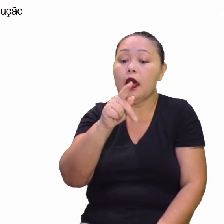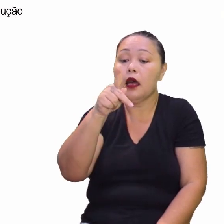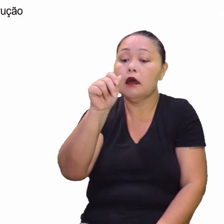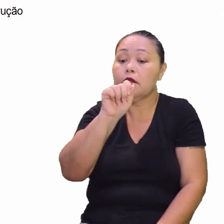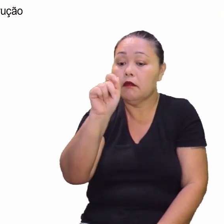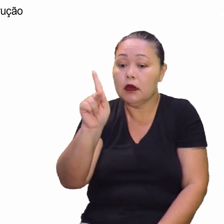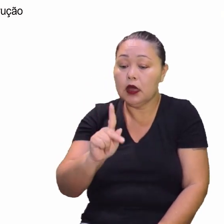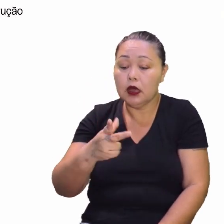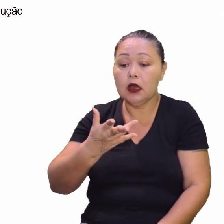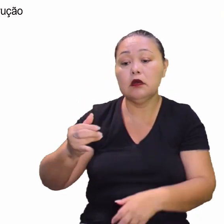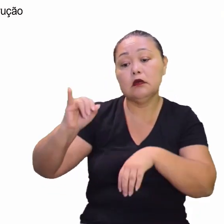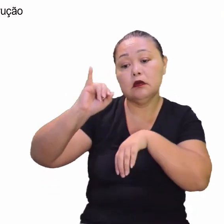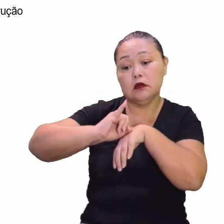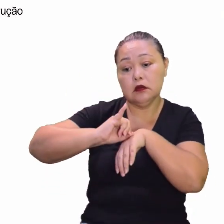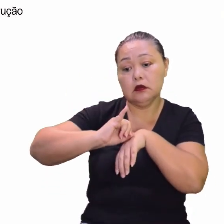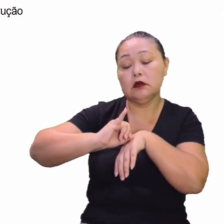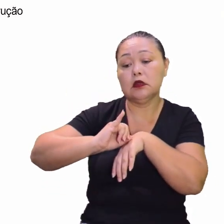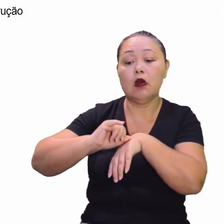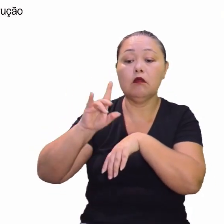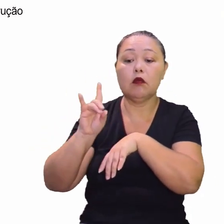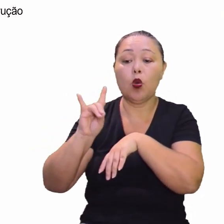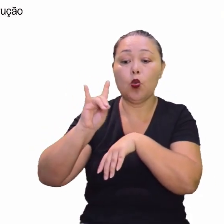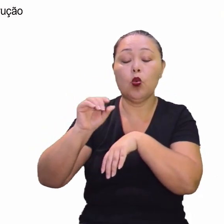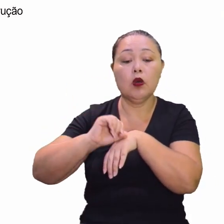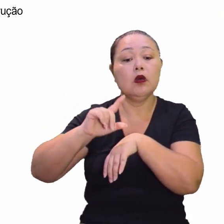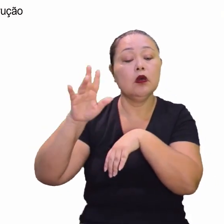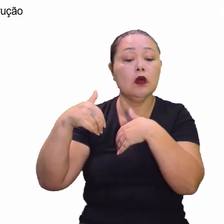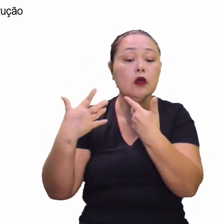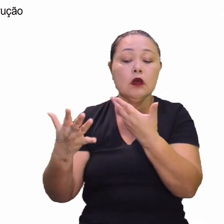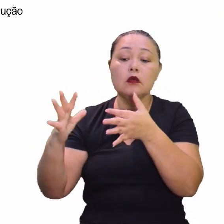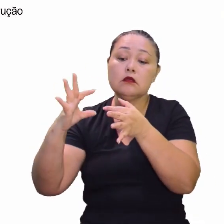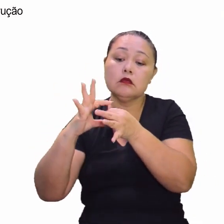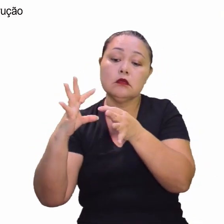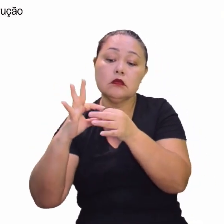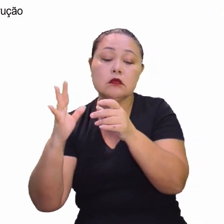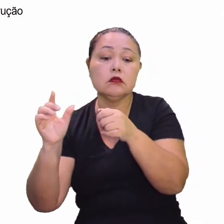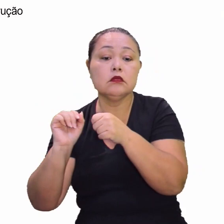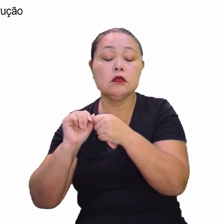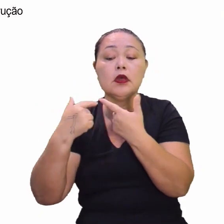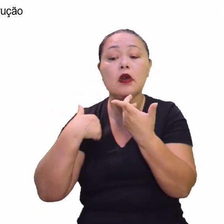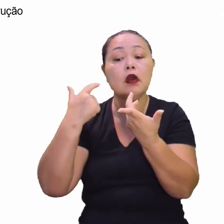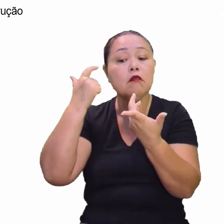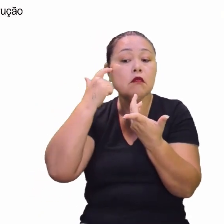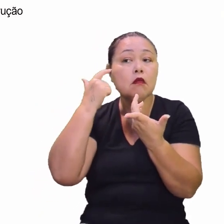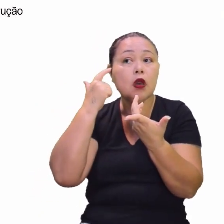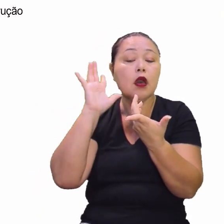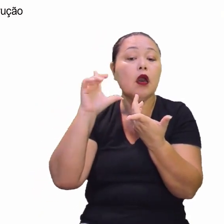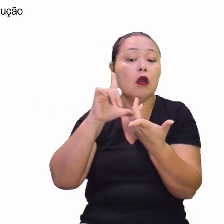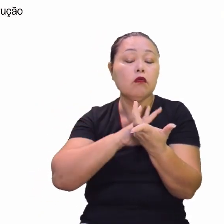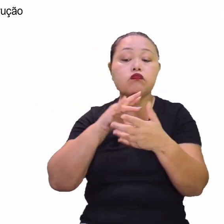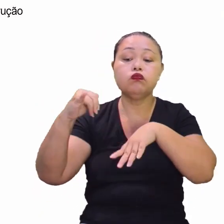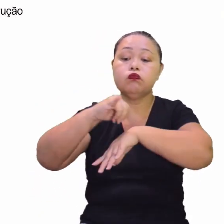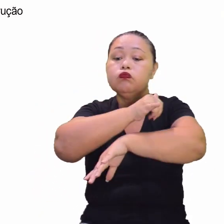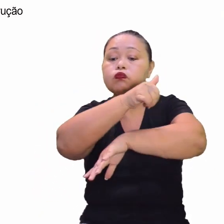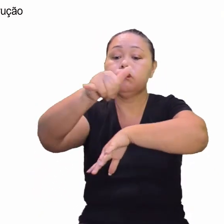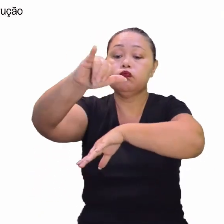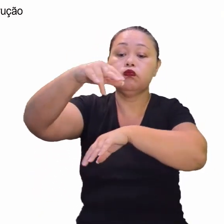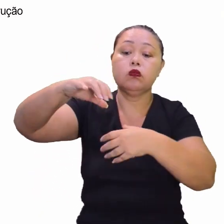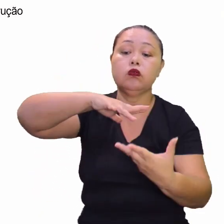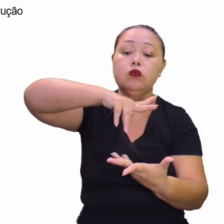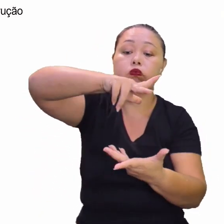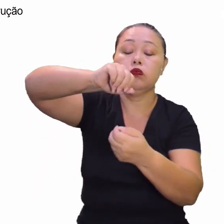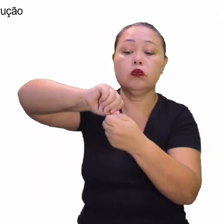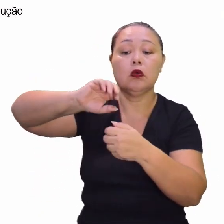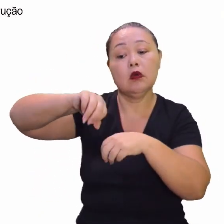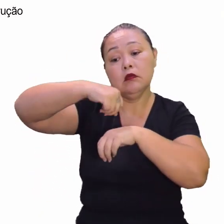não tem. Aí foi excelente observação. Porque conexões. Porque quem ouve falar pensa que tem voo para todas as partes do mundo,